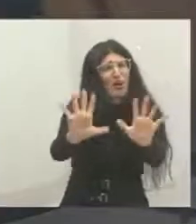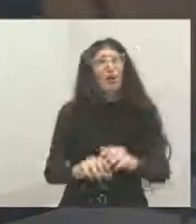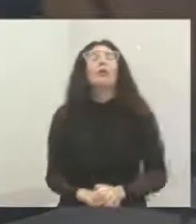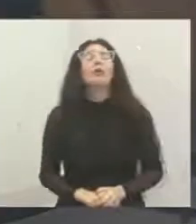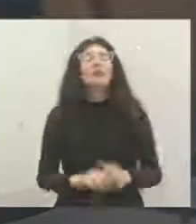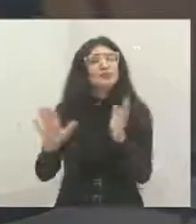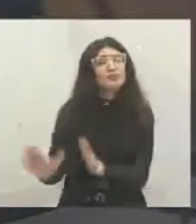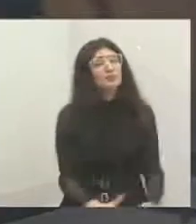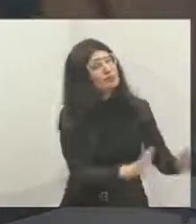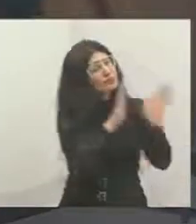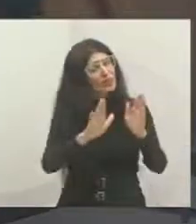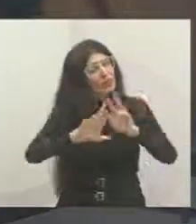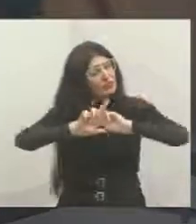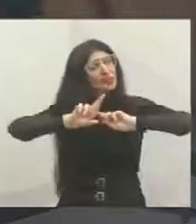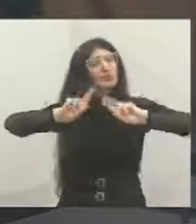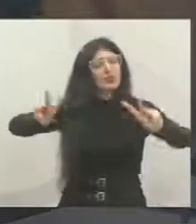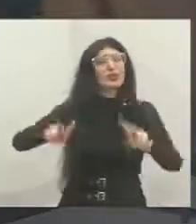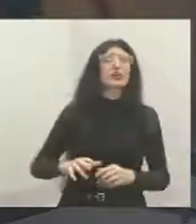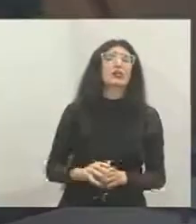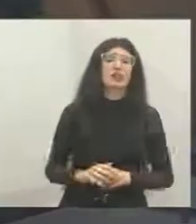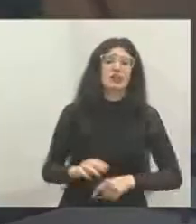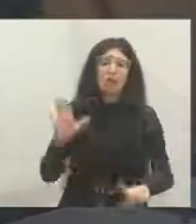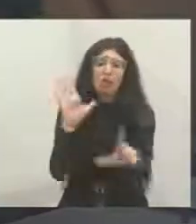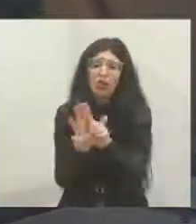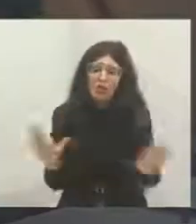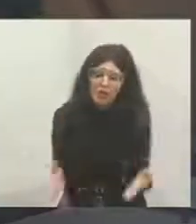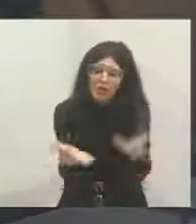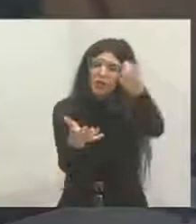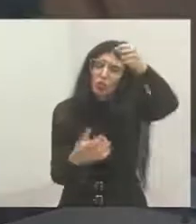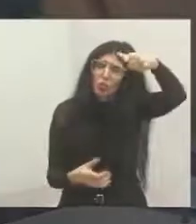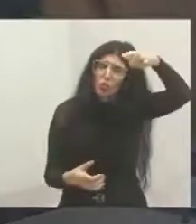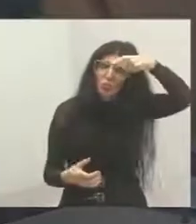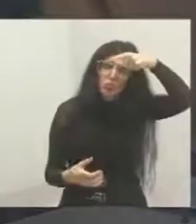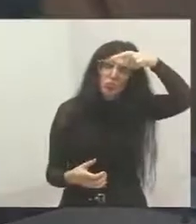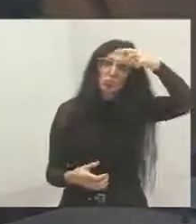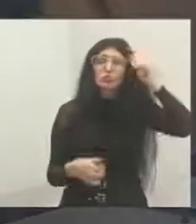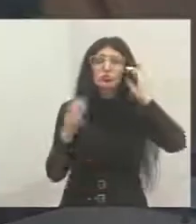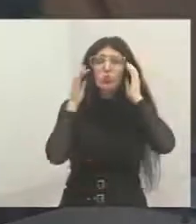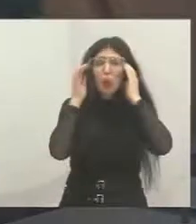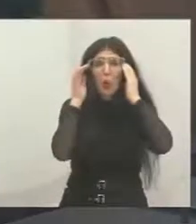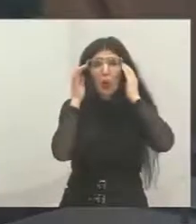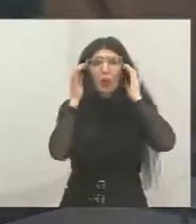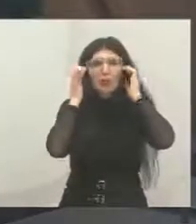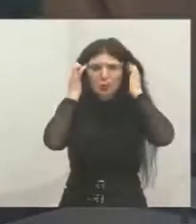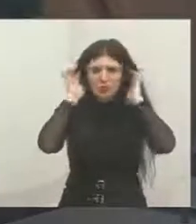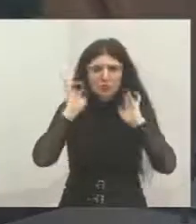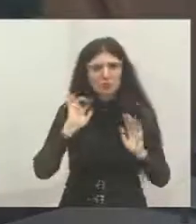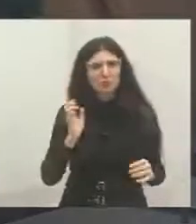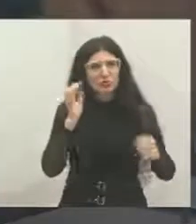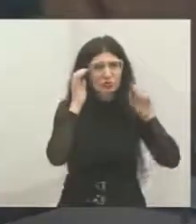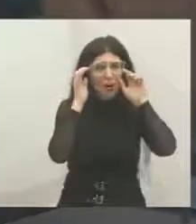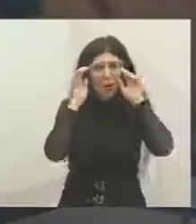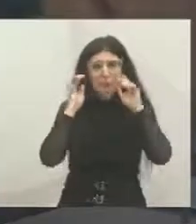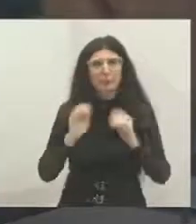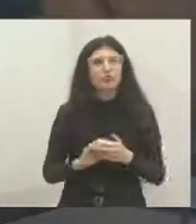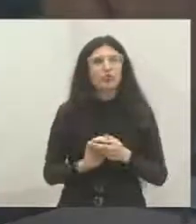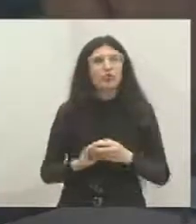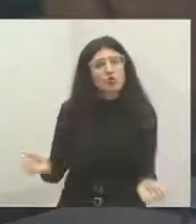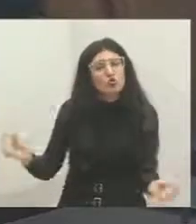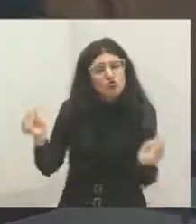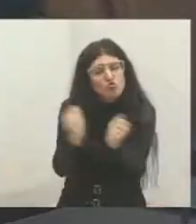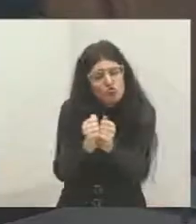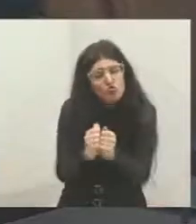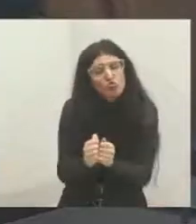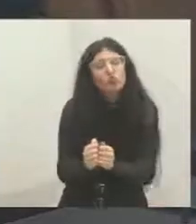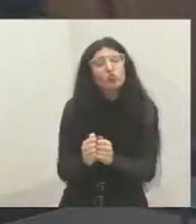a empresa que vai deixar de pagar os seus impostos para o cofre da